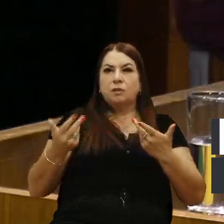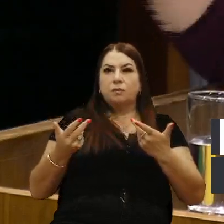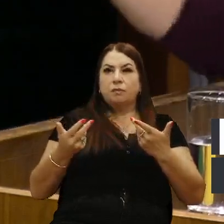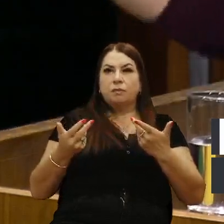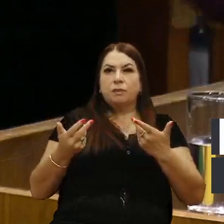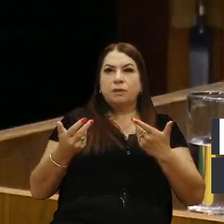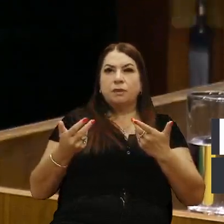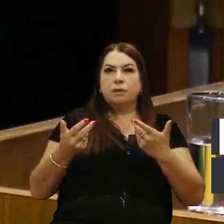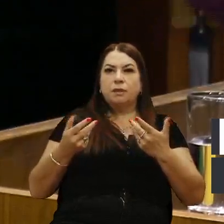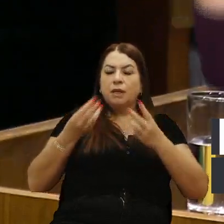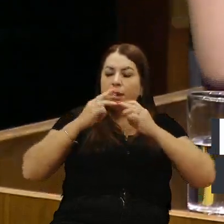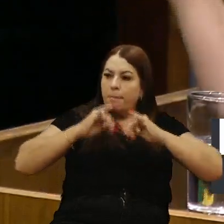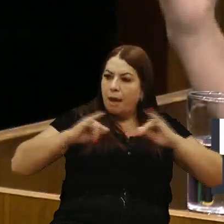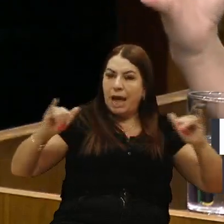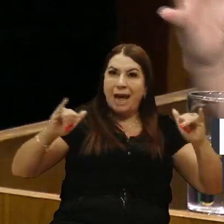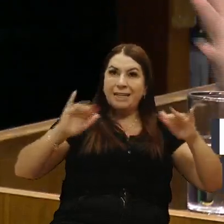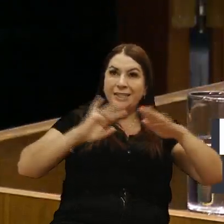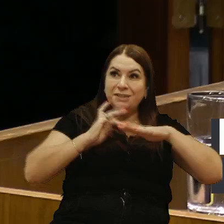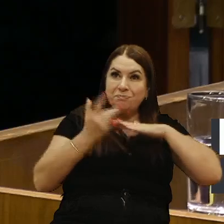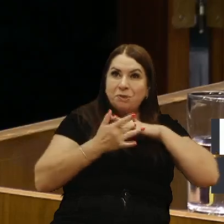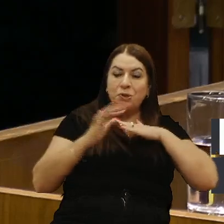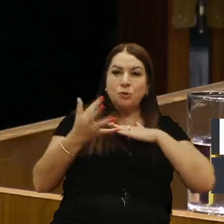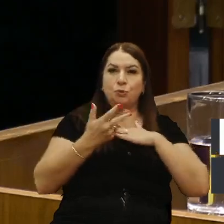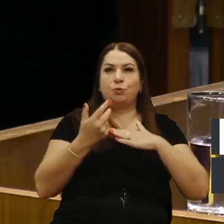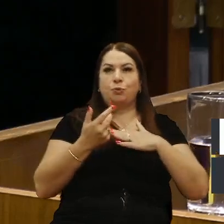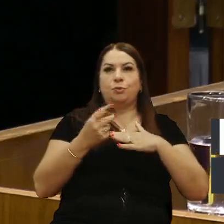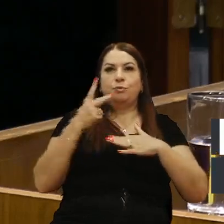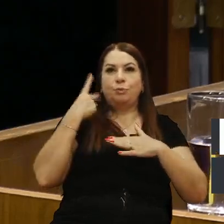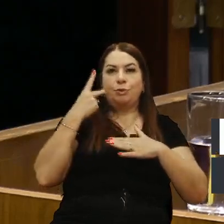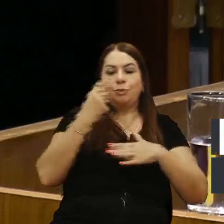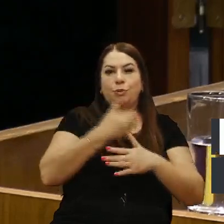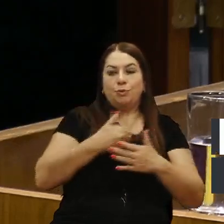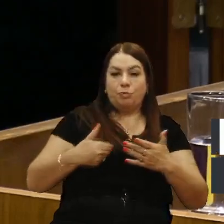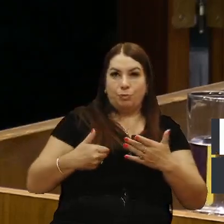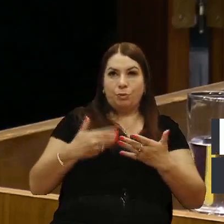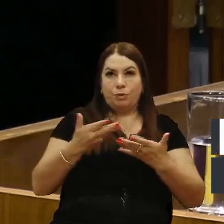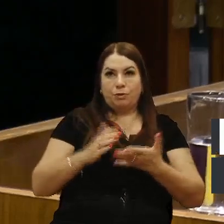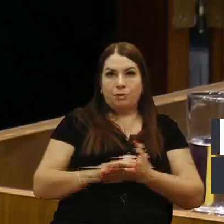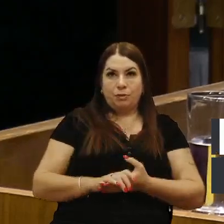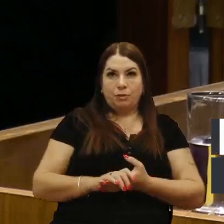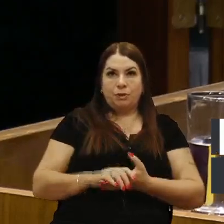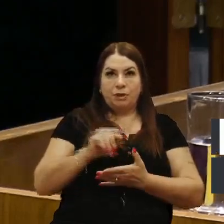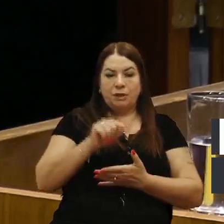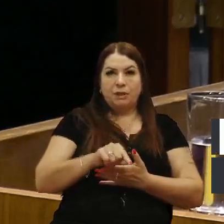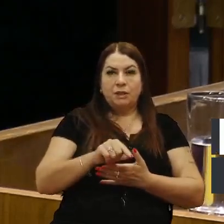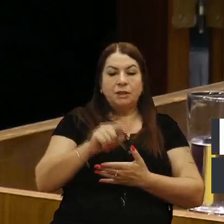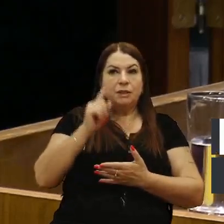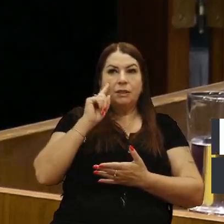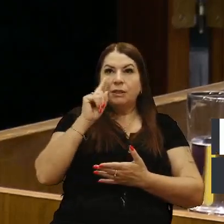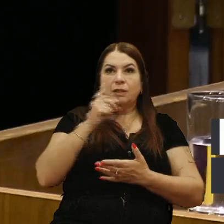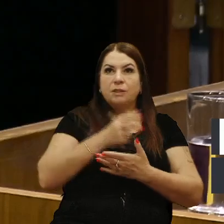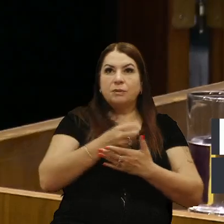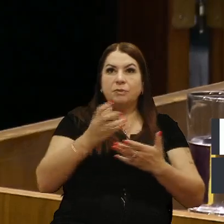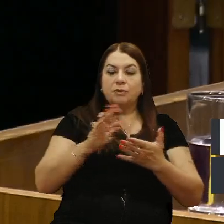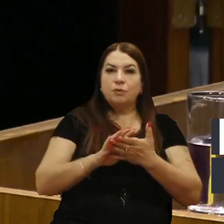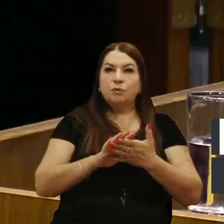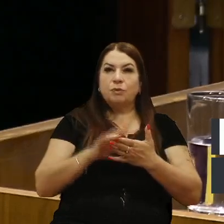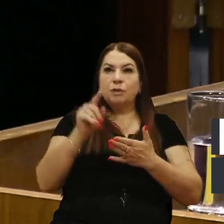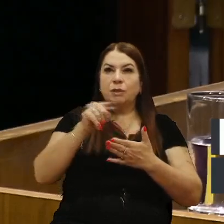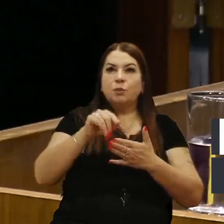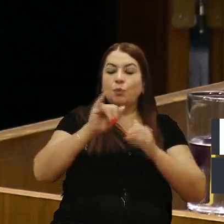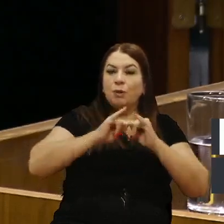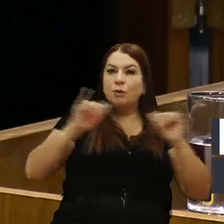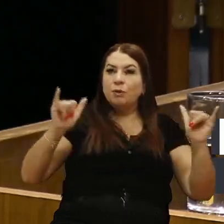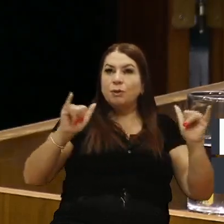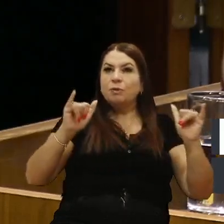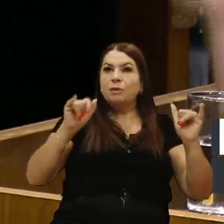o marketing, a mídia de tudo. Mas a política pública, ela não se mede com o anúncio, ela